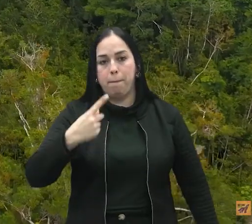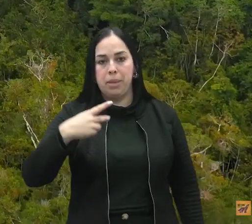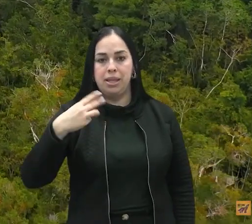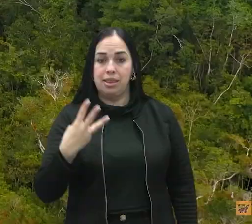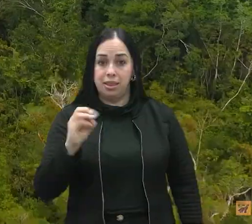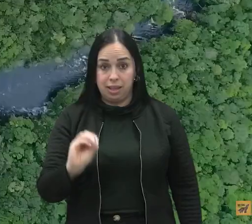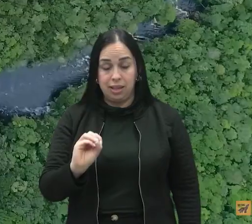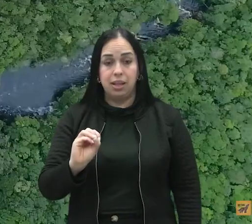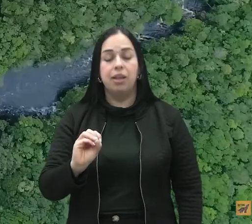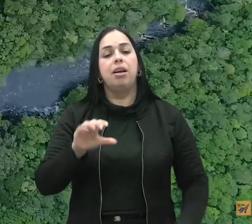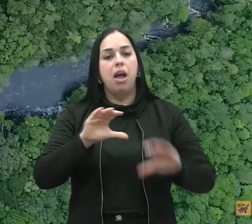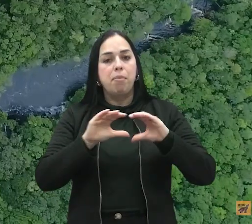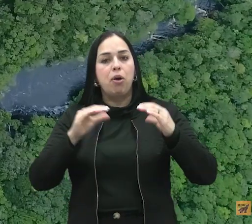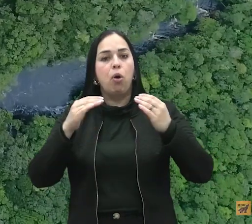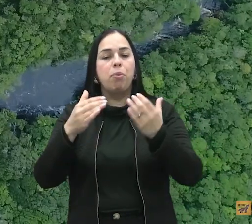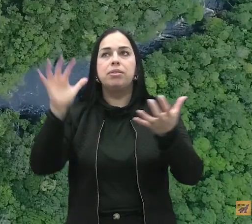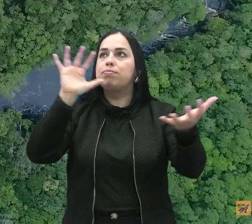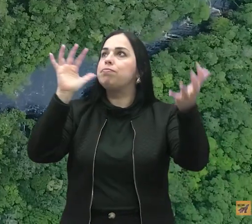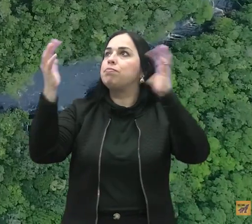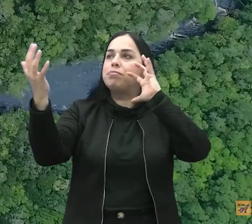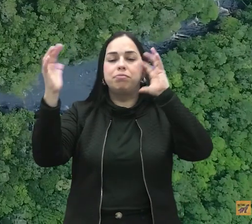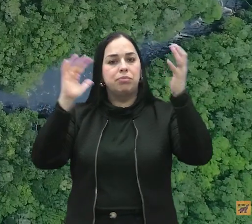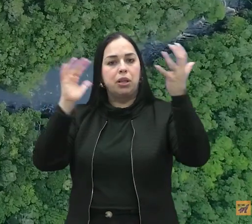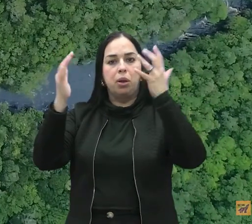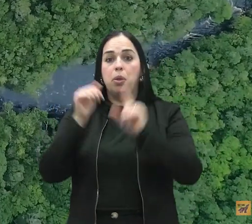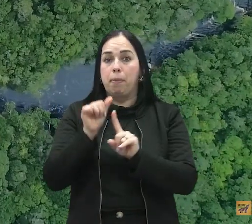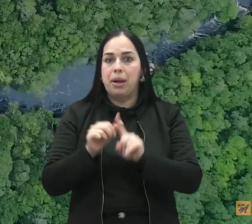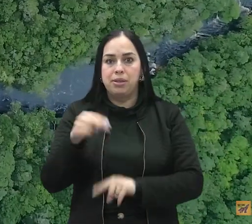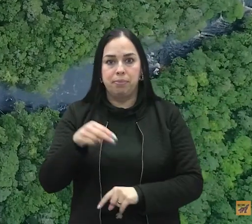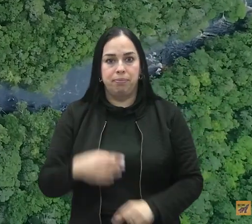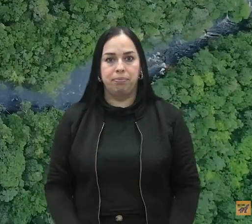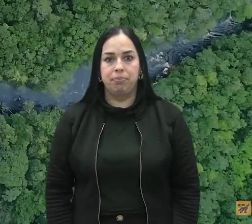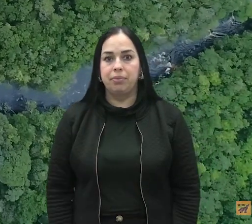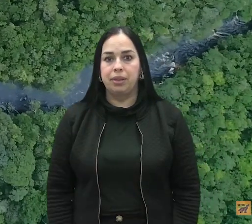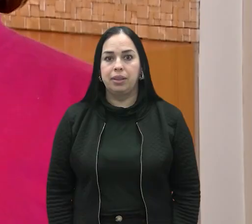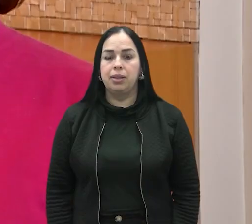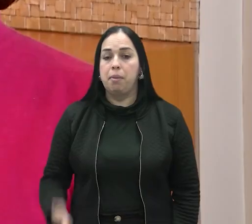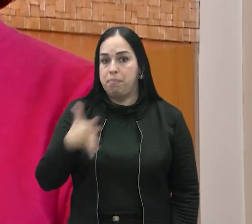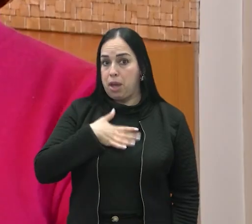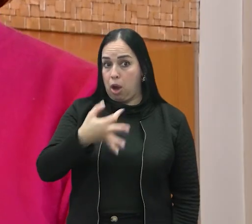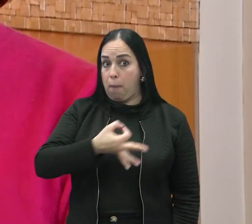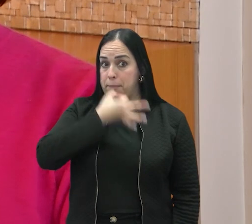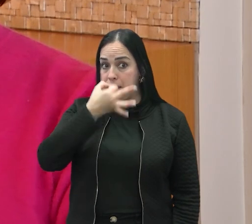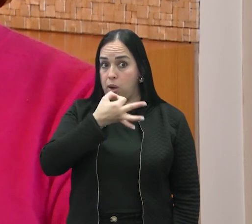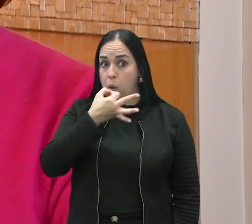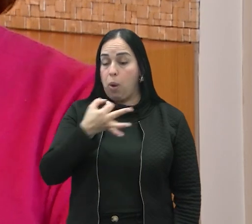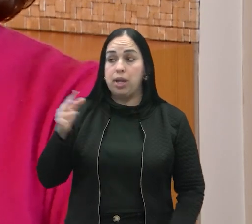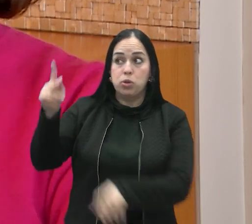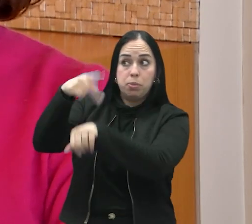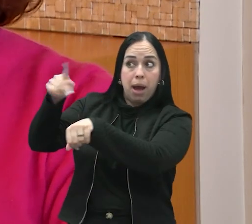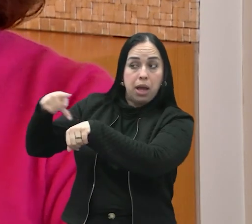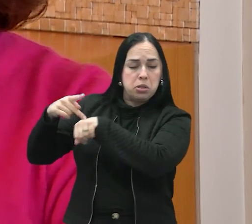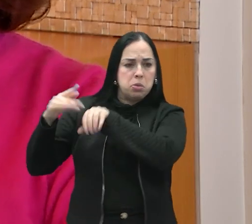a COP30, a Conferência da ONU sobre Mudanças Climáticas, em novembro. Eu acho que isso